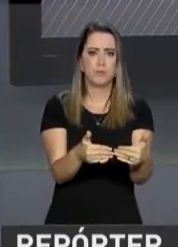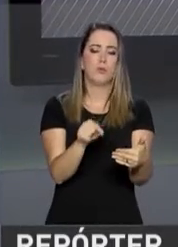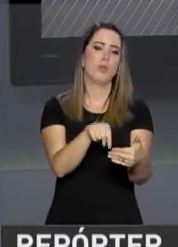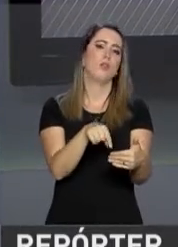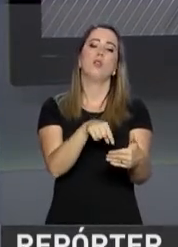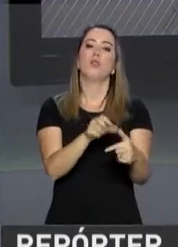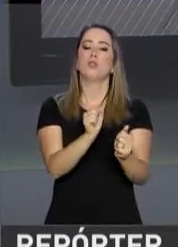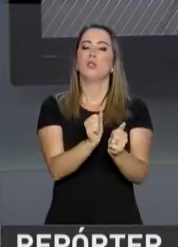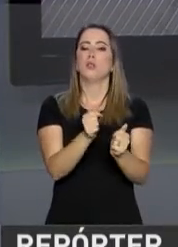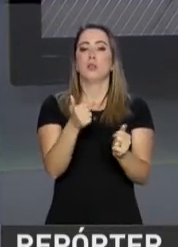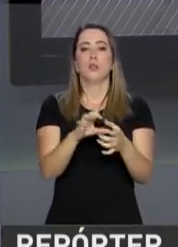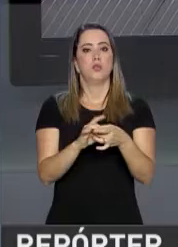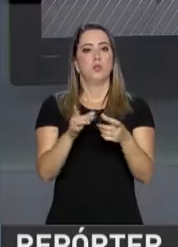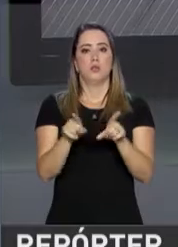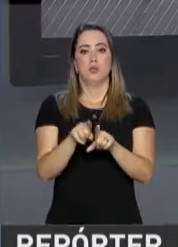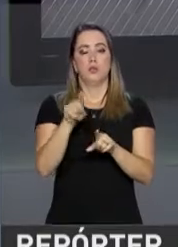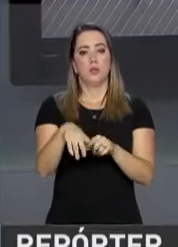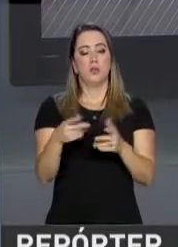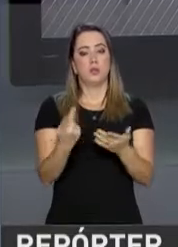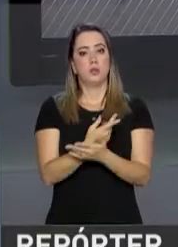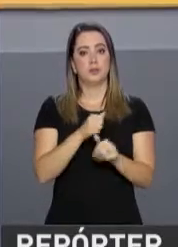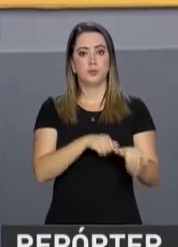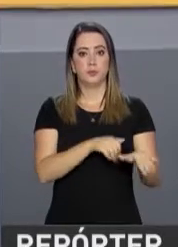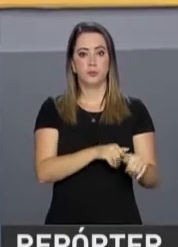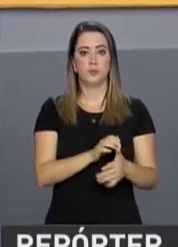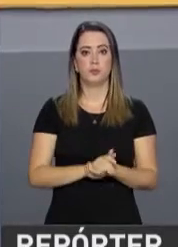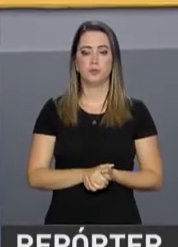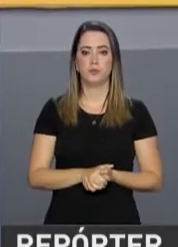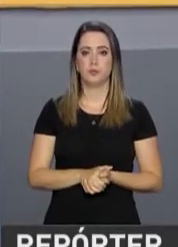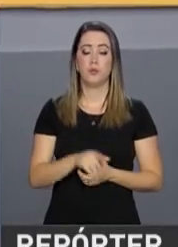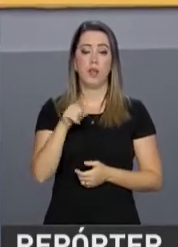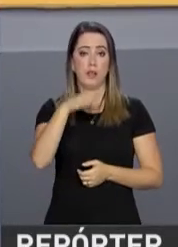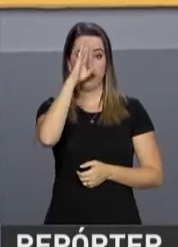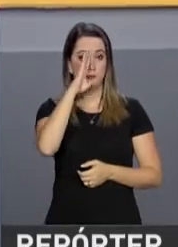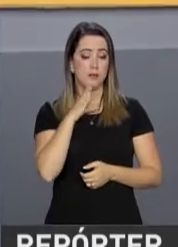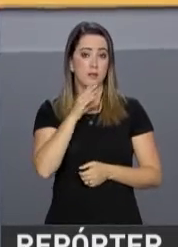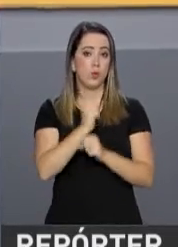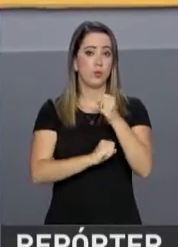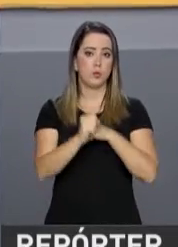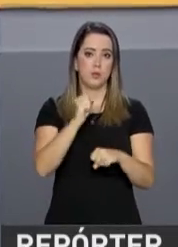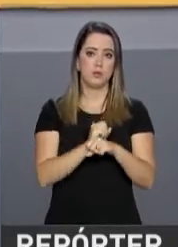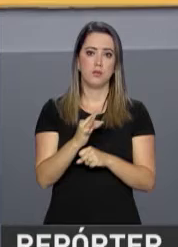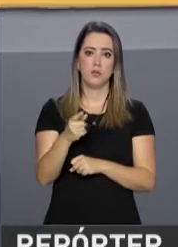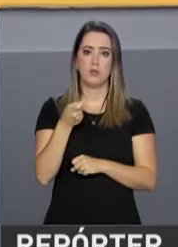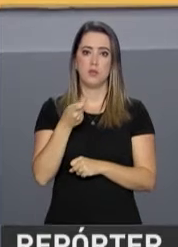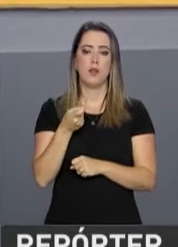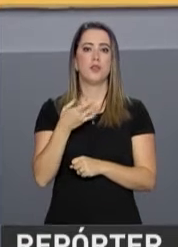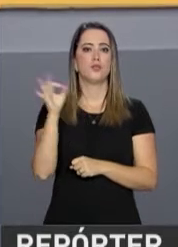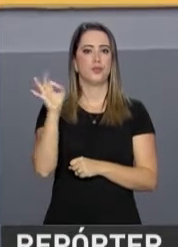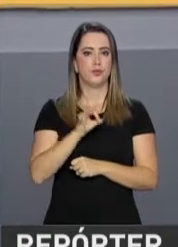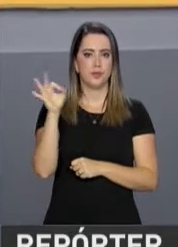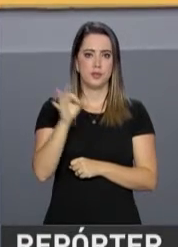de liberdade serão realizadas em setembro ou seja gratuito e no ano passado teve uma taxa de ausência de